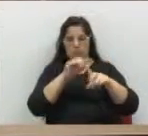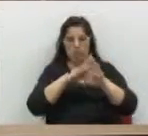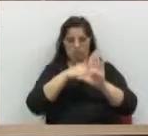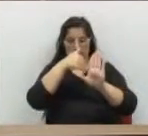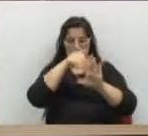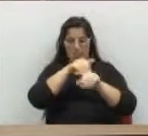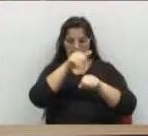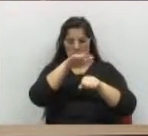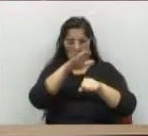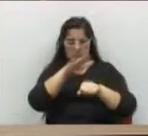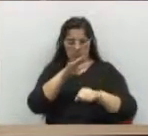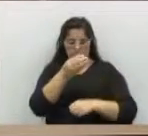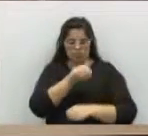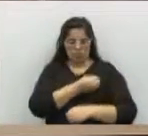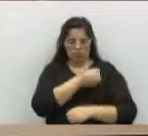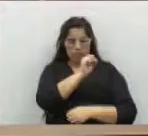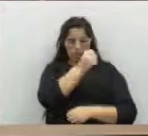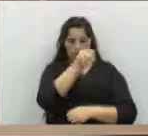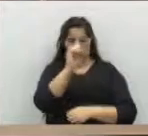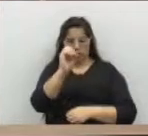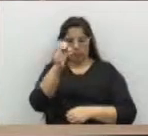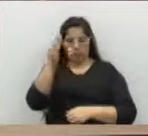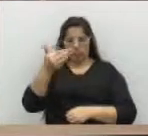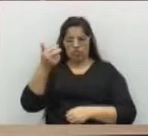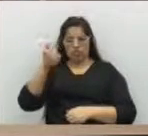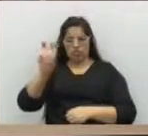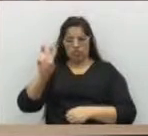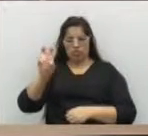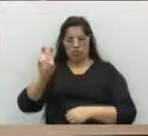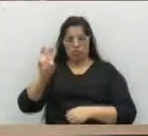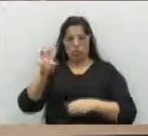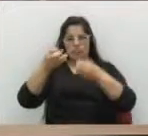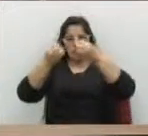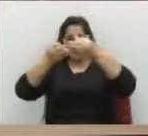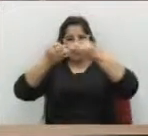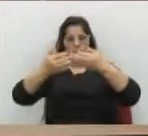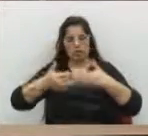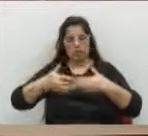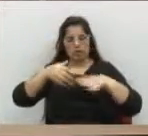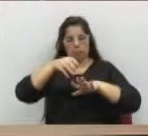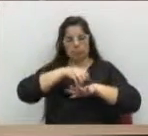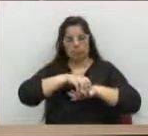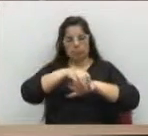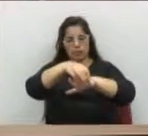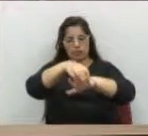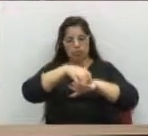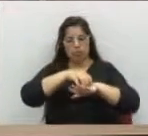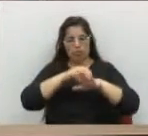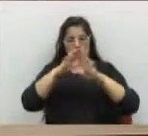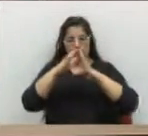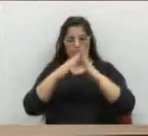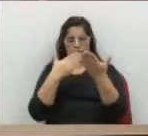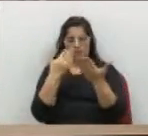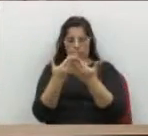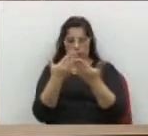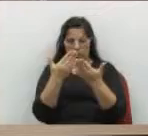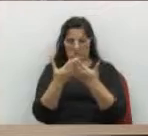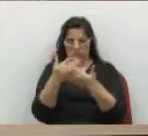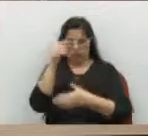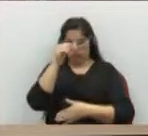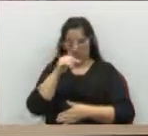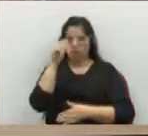número 80/2015, que dispõe sobre o serviço de transporte escolar no município de Limeira e da outras